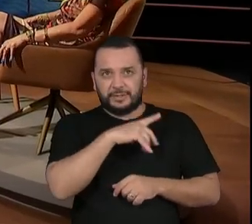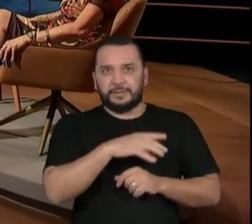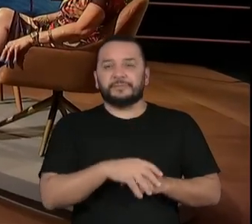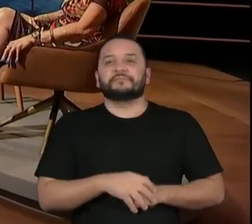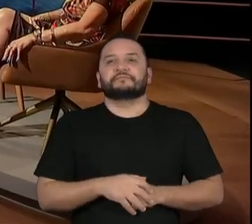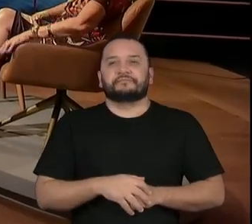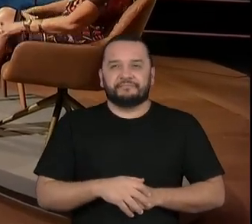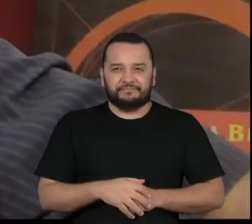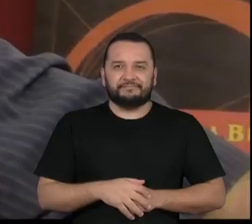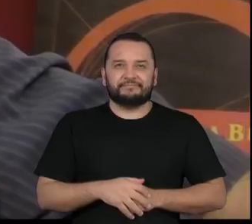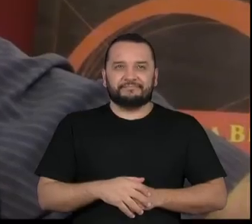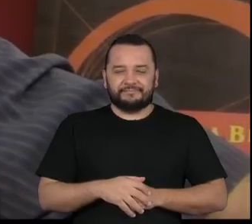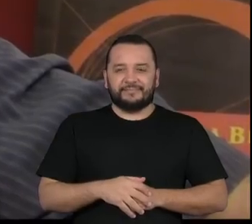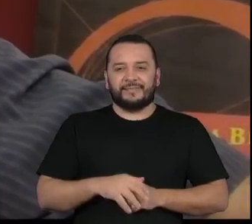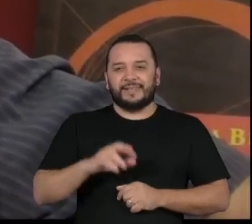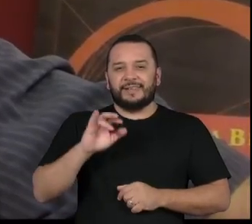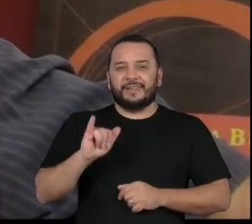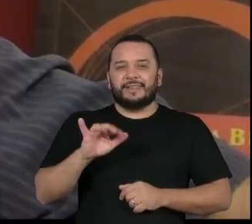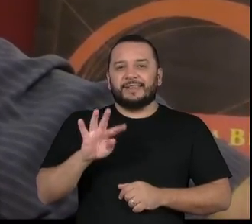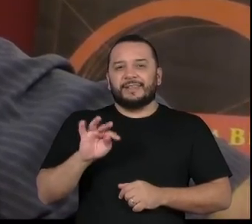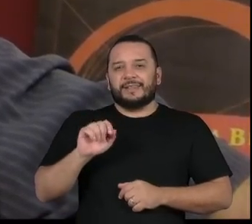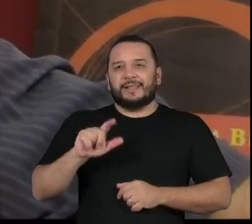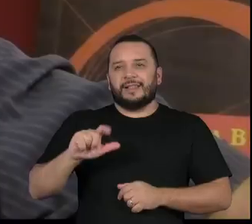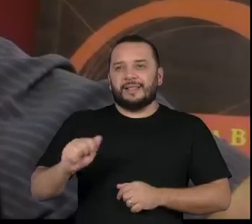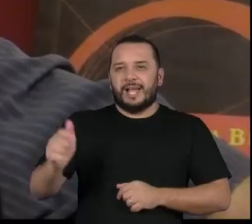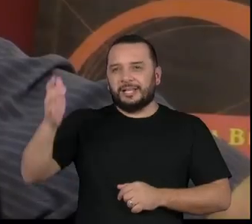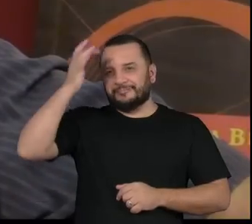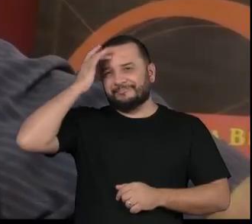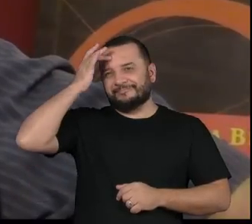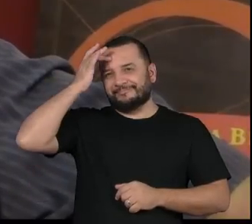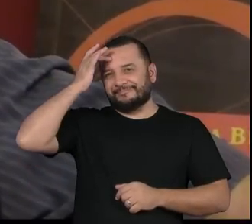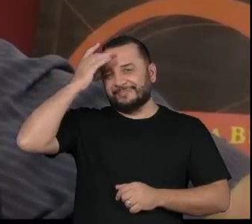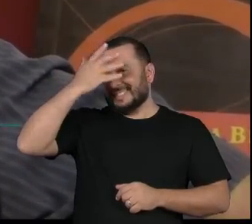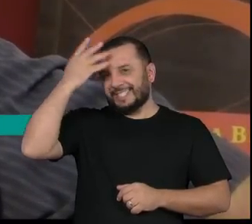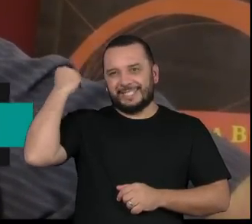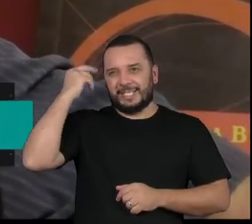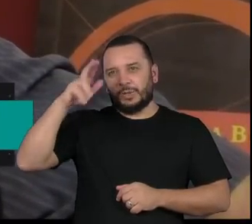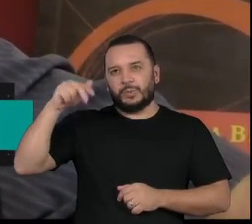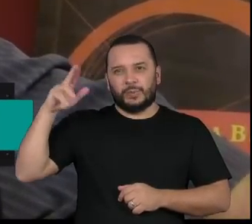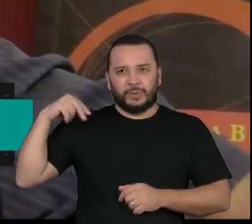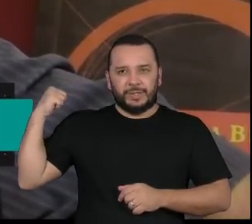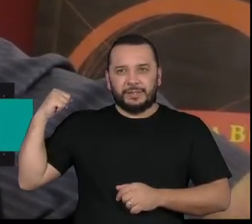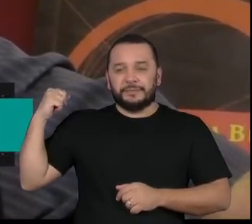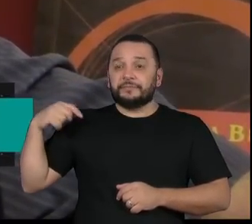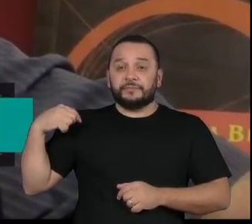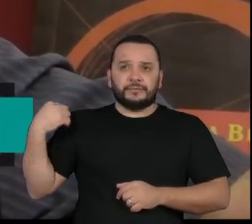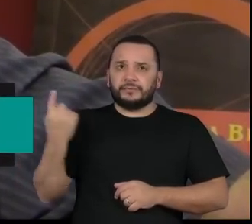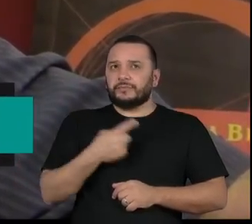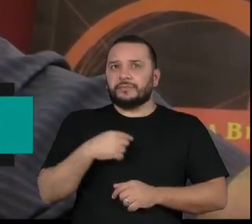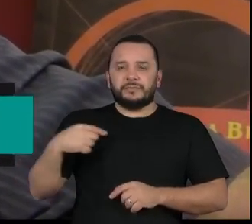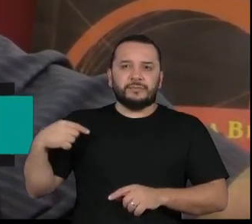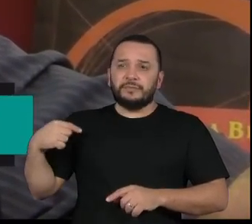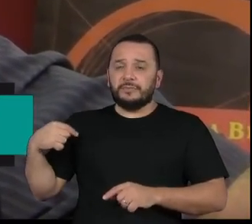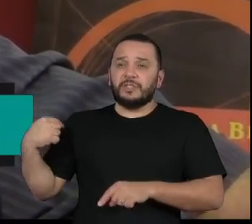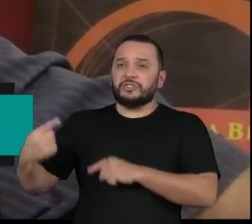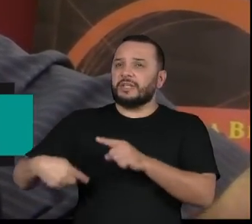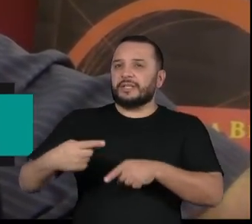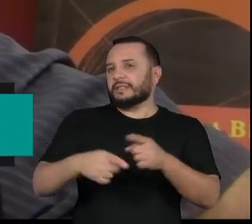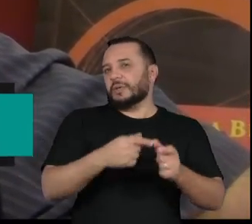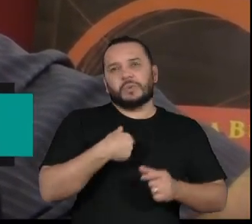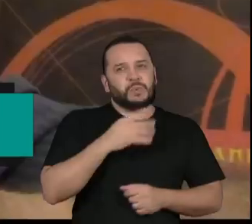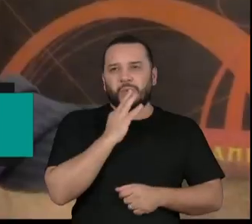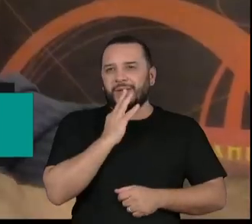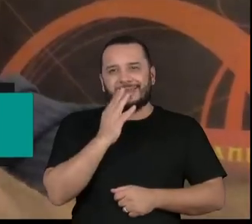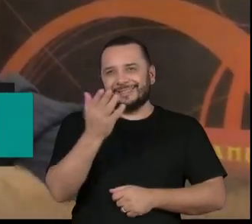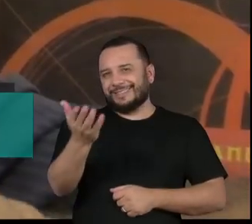Inesquecível, Ítala Nandi. A gente está vivendo uma geração que não tem ideia do que ela foi quando ela chegou em São